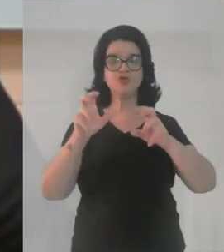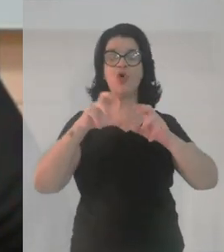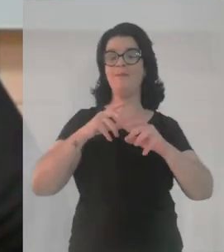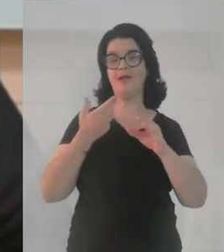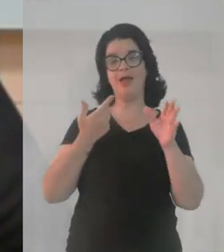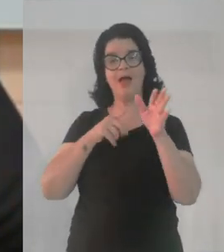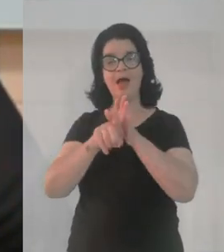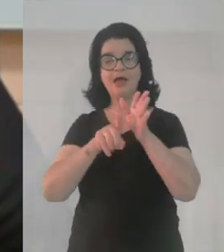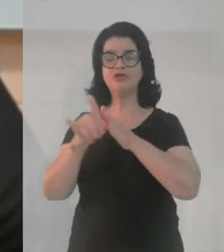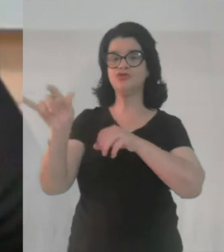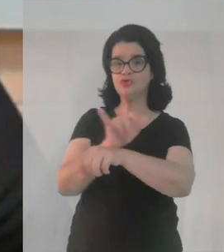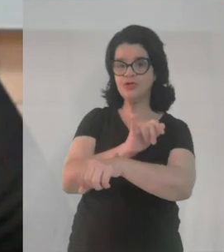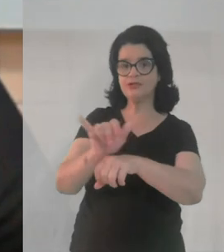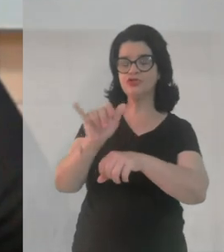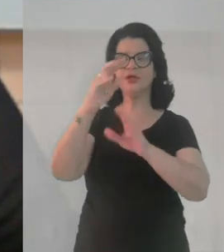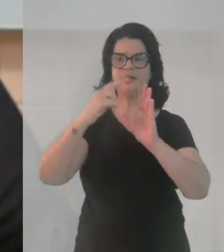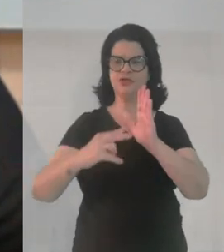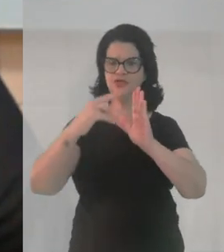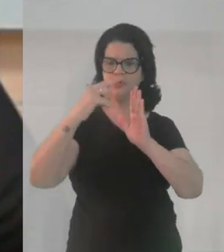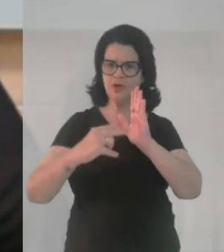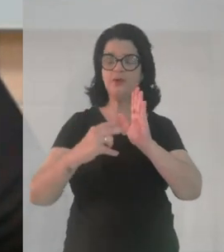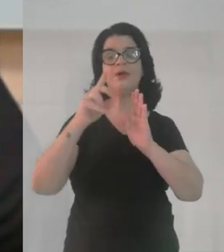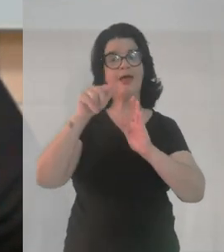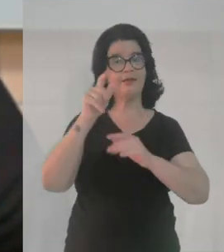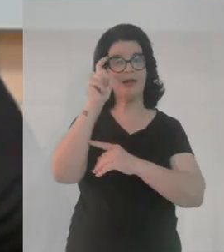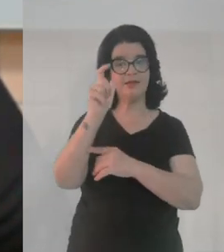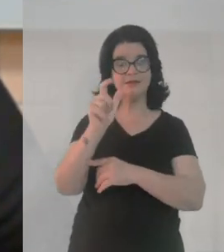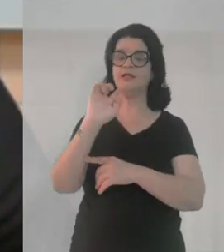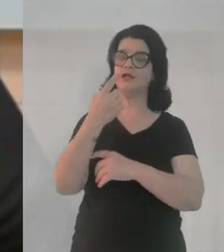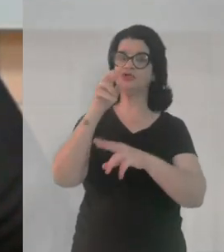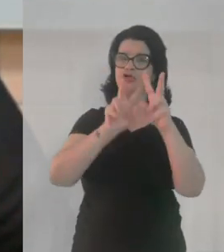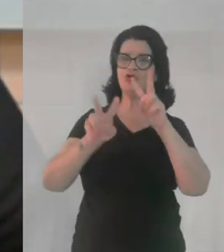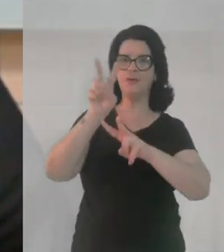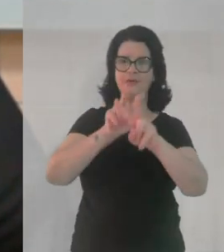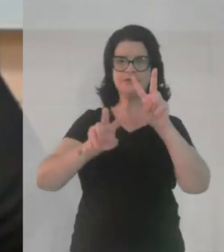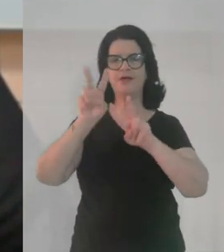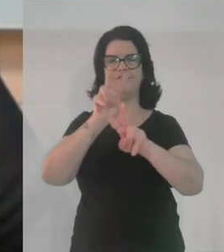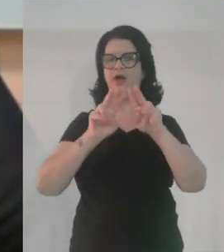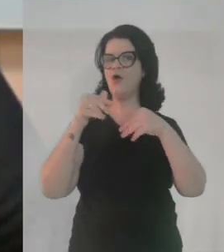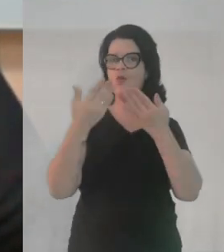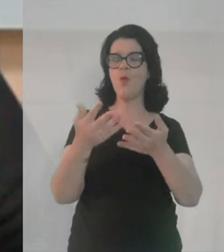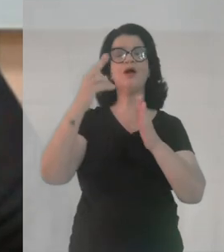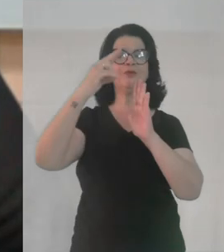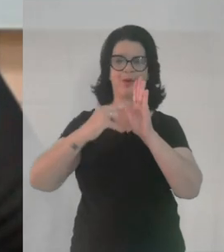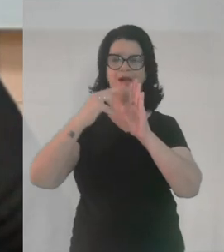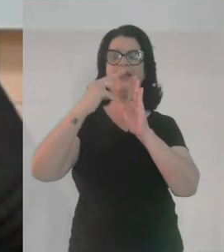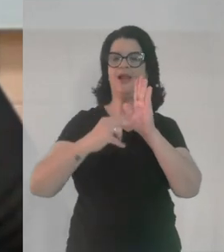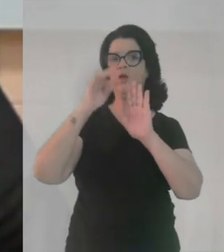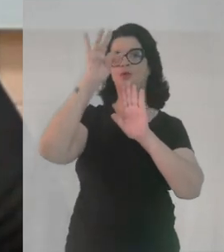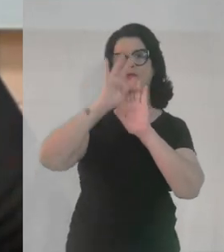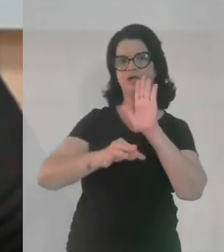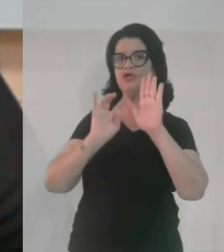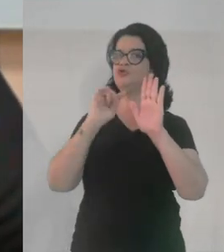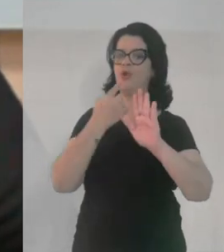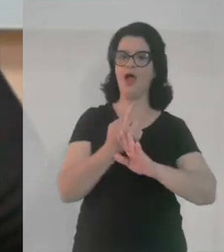a questão das estratégias de leitura, né? É interessante a gente observar quando a gente lê um texto,